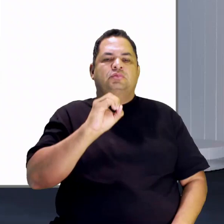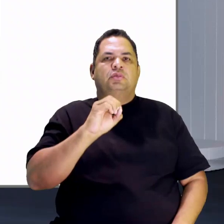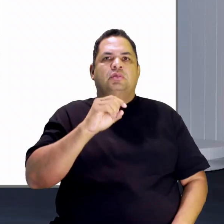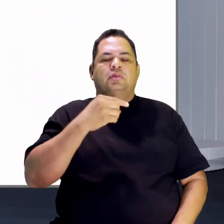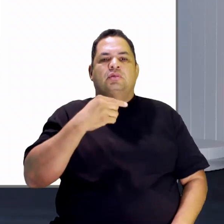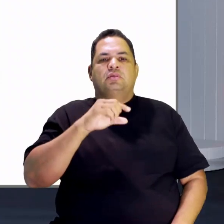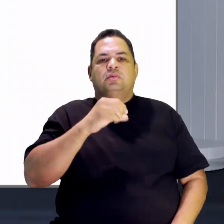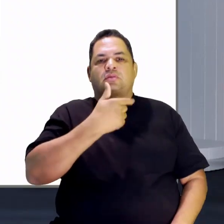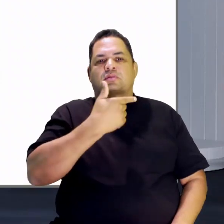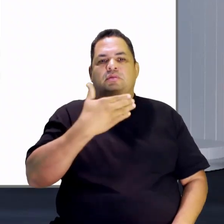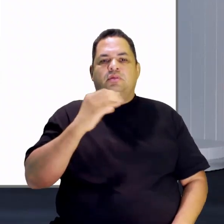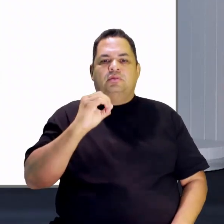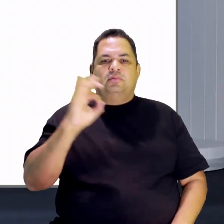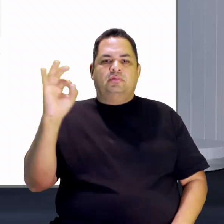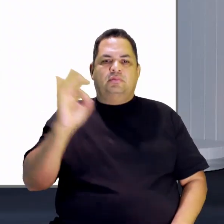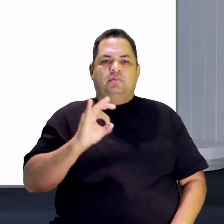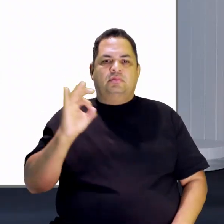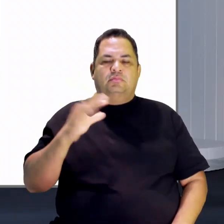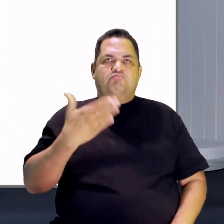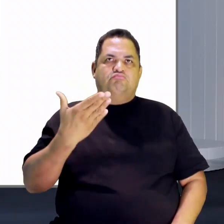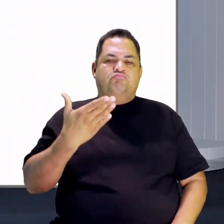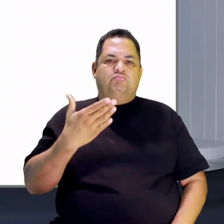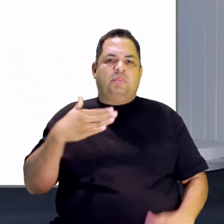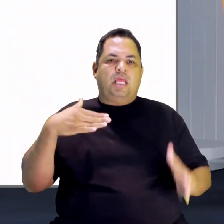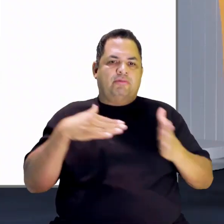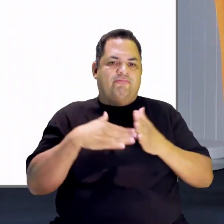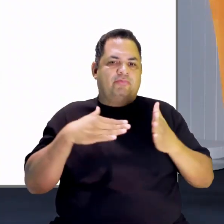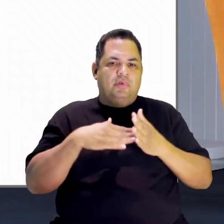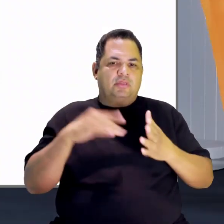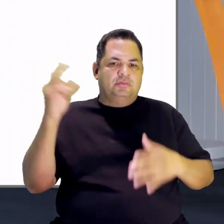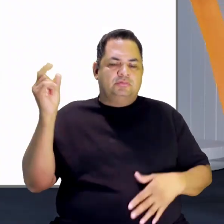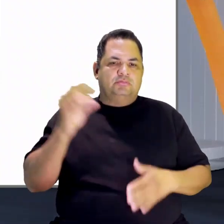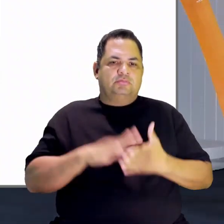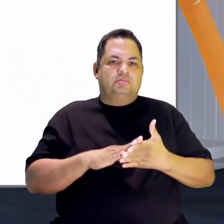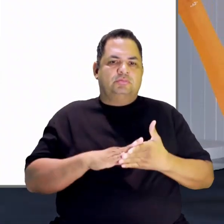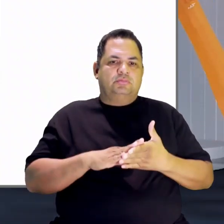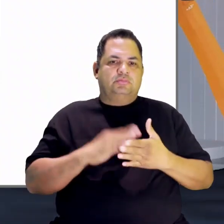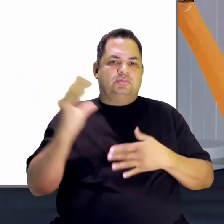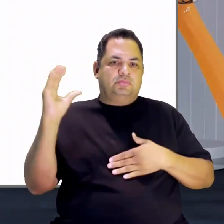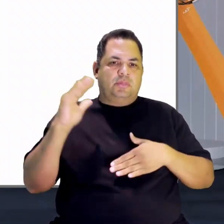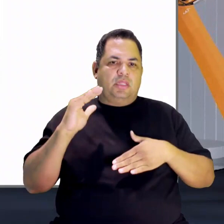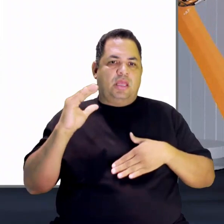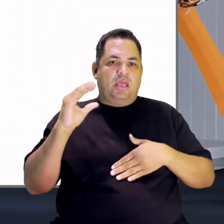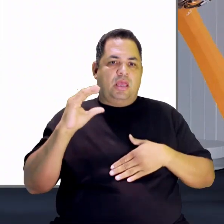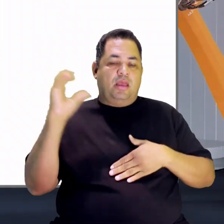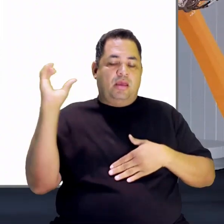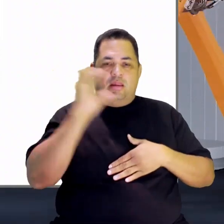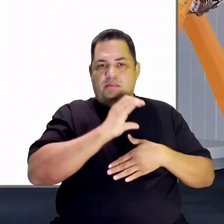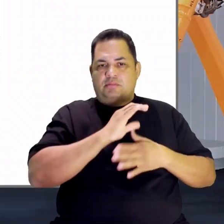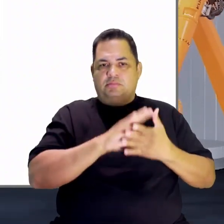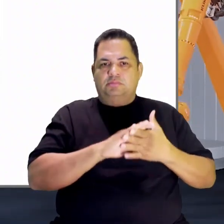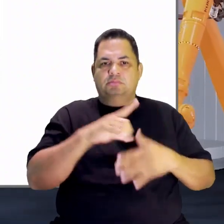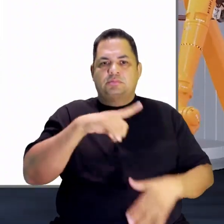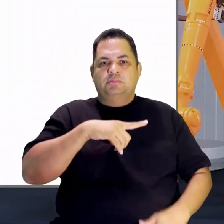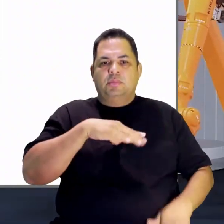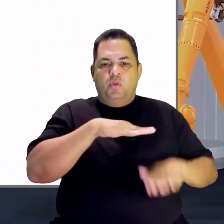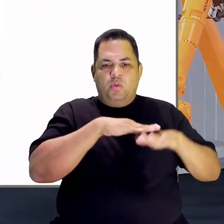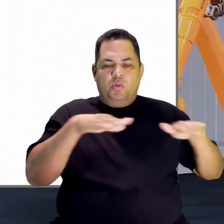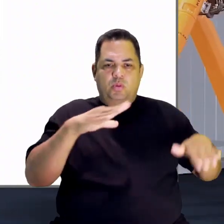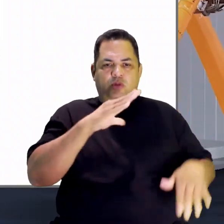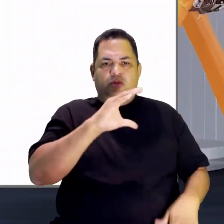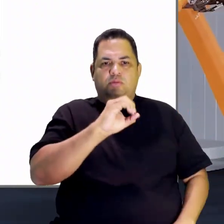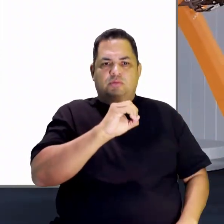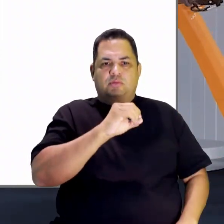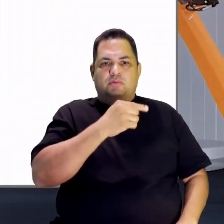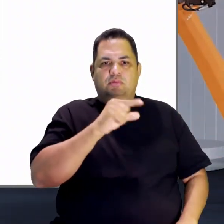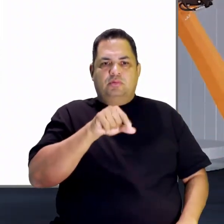seria 20% está atrapalhando a velocidade. A 0,8, 80% atrapalhando. Então eu tenho uma superfície de 0,2